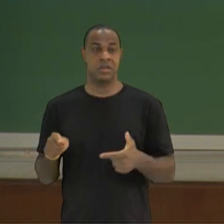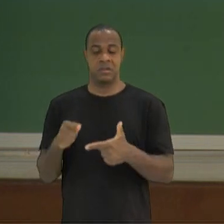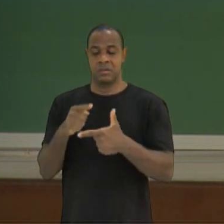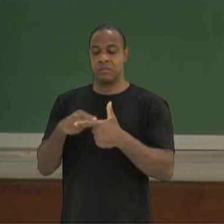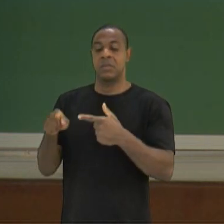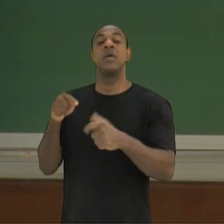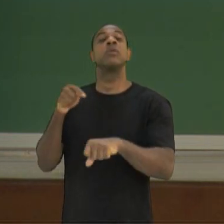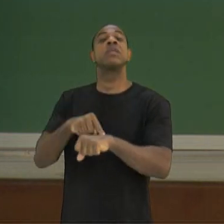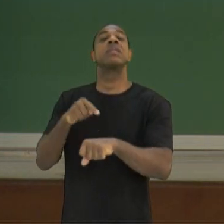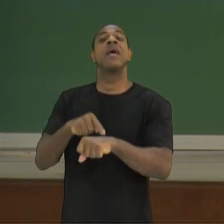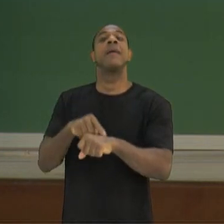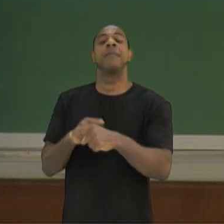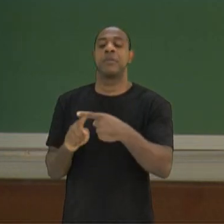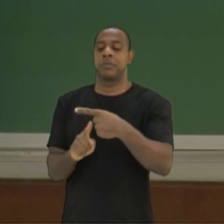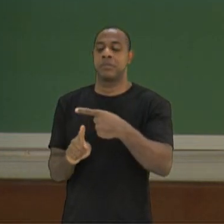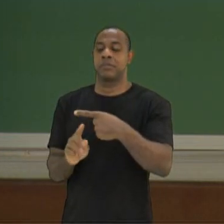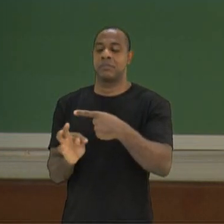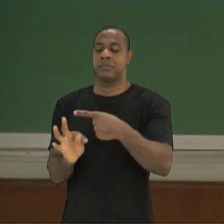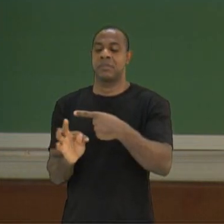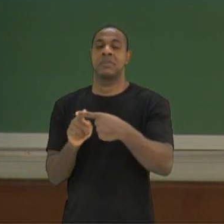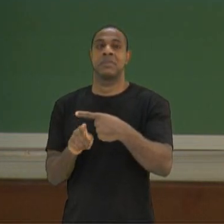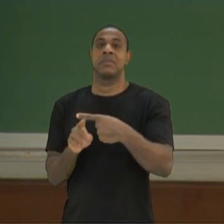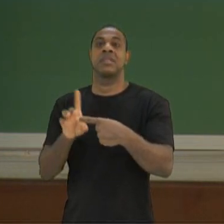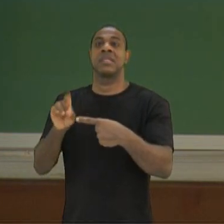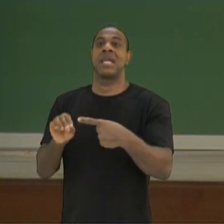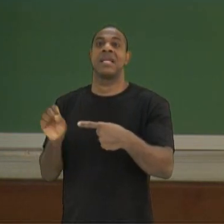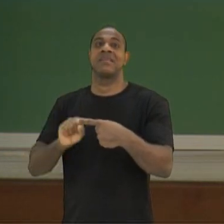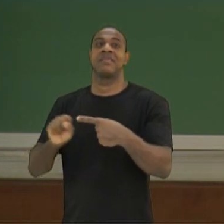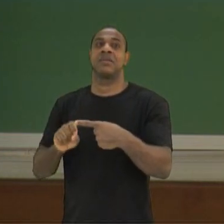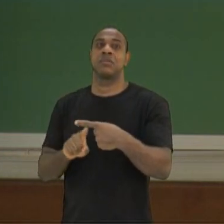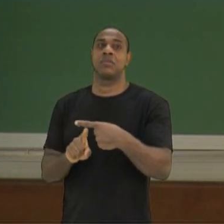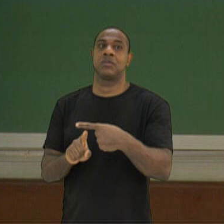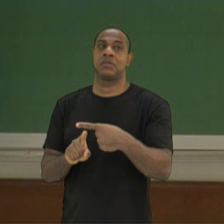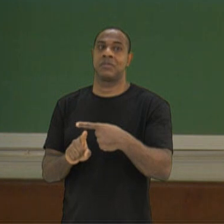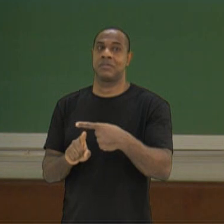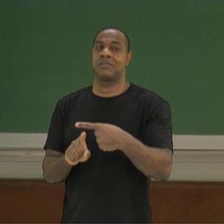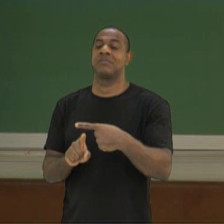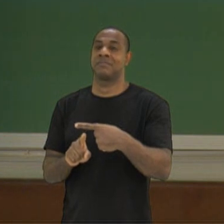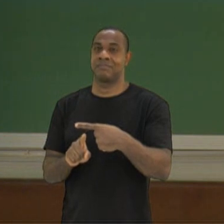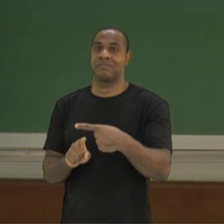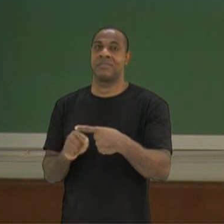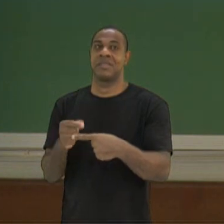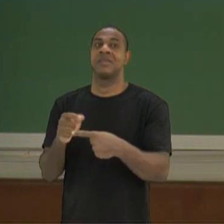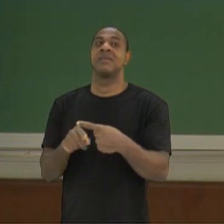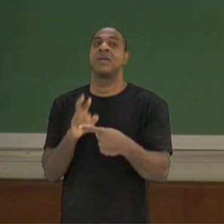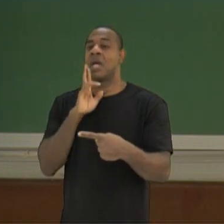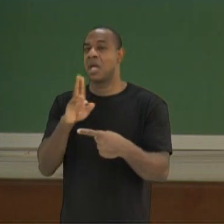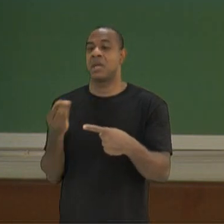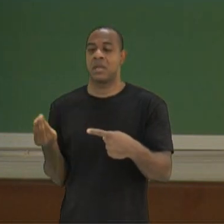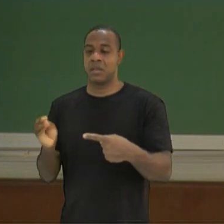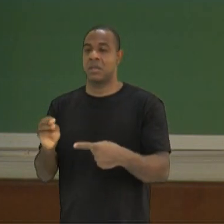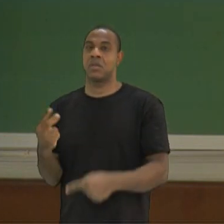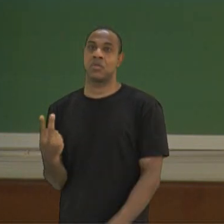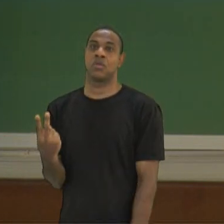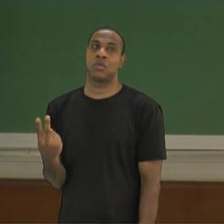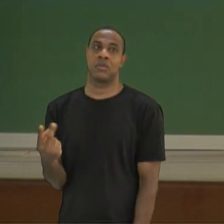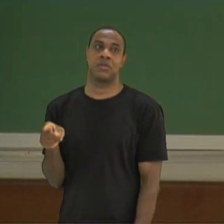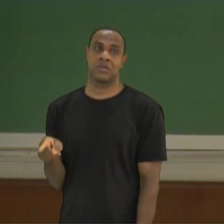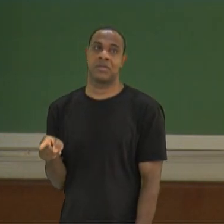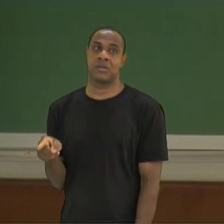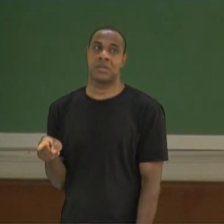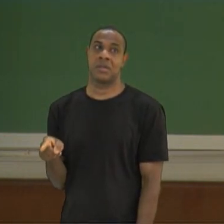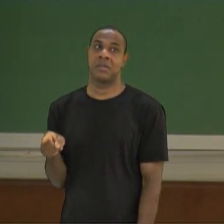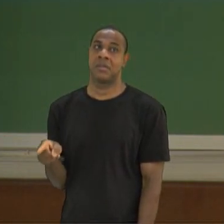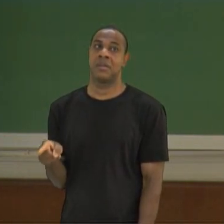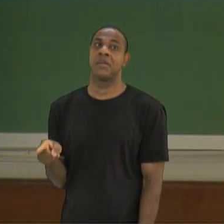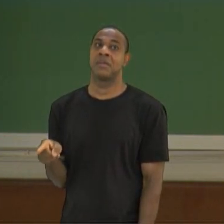pelo tempo, que foi 10 segundos. Dividindo 20 por 10, o resultado é 2. Só que aí a